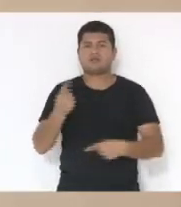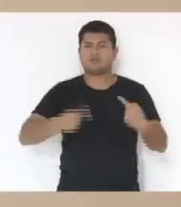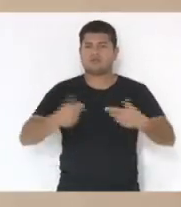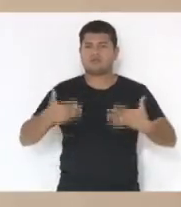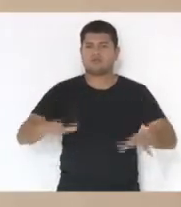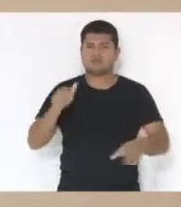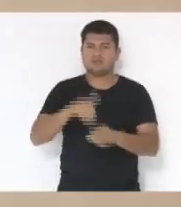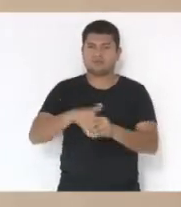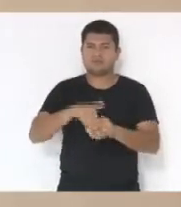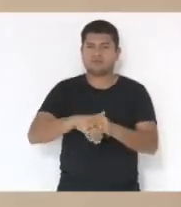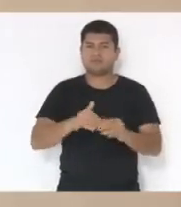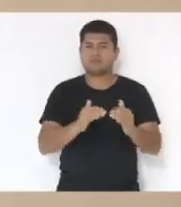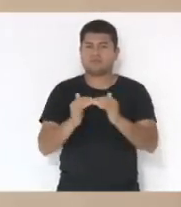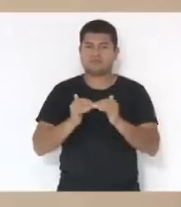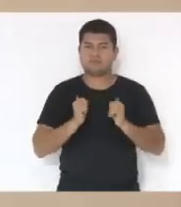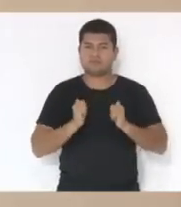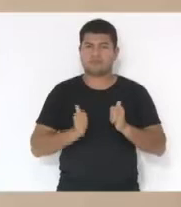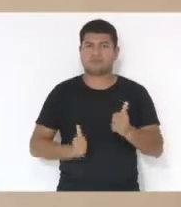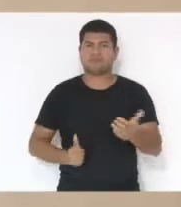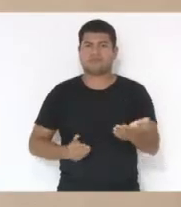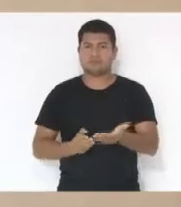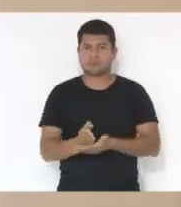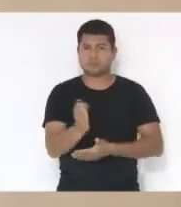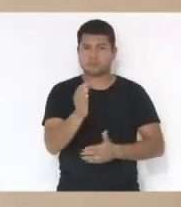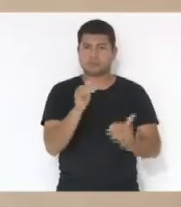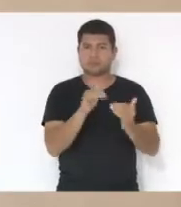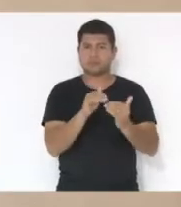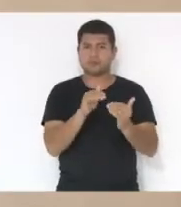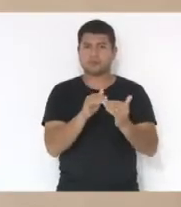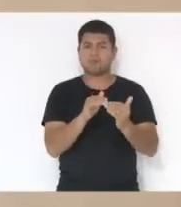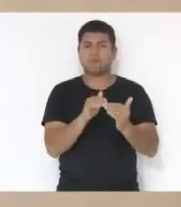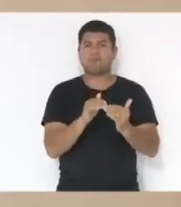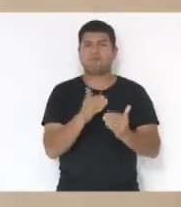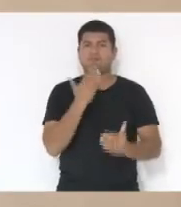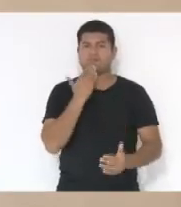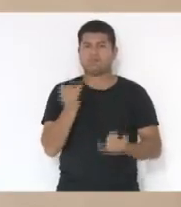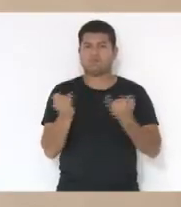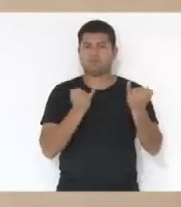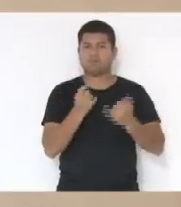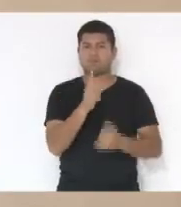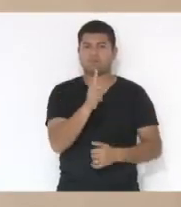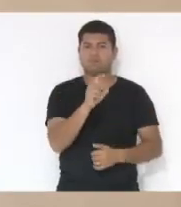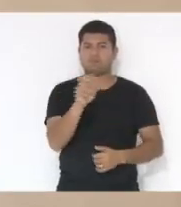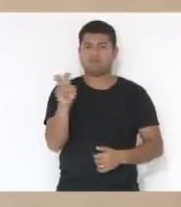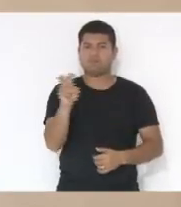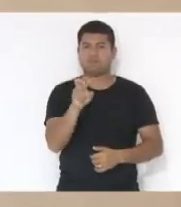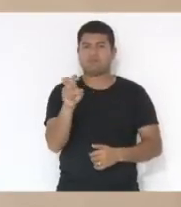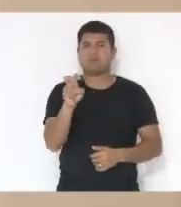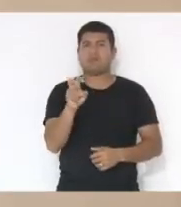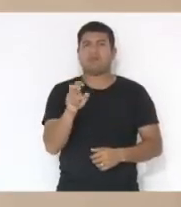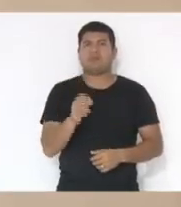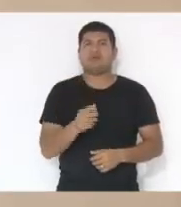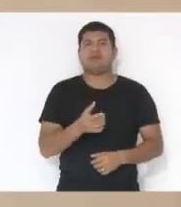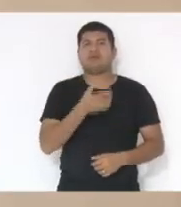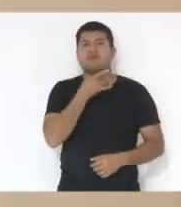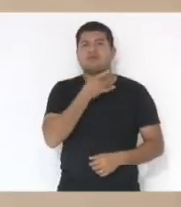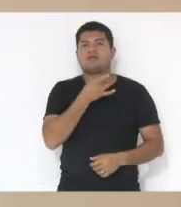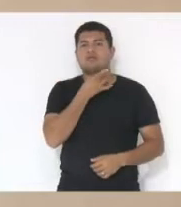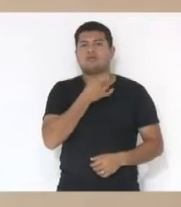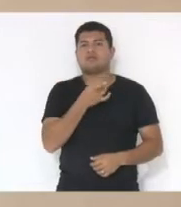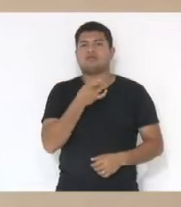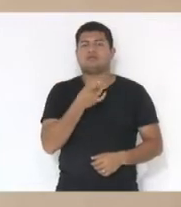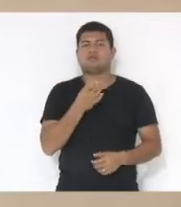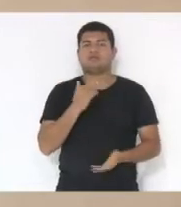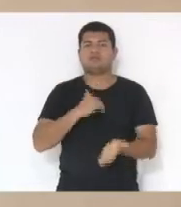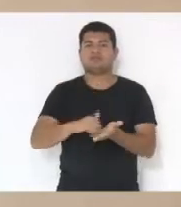aprovam permaneçam como se encontram. Aprovado por unanimidade. Pedido de informação 155, autoria deputado Valdir Cobalcini, solicitando